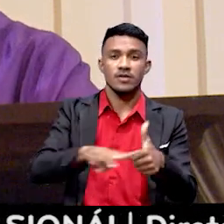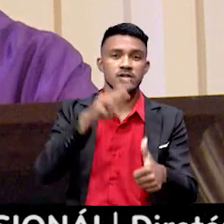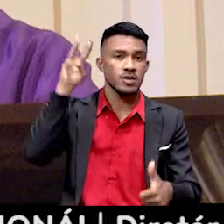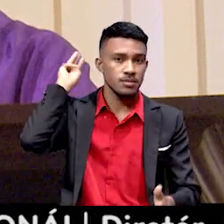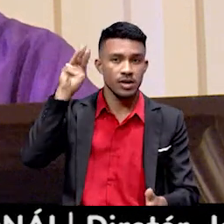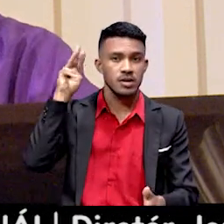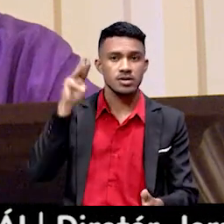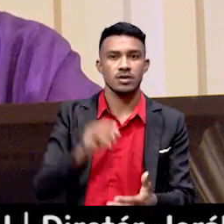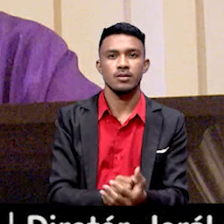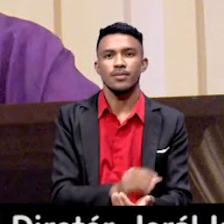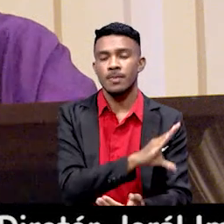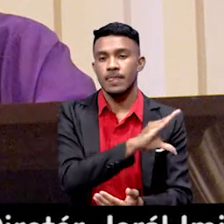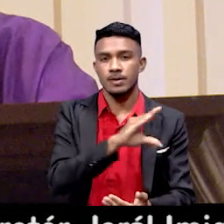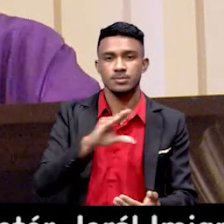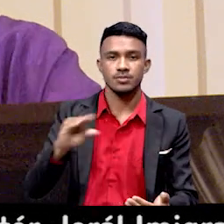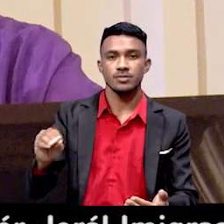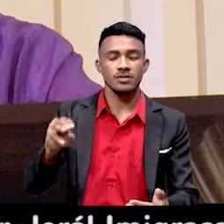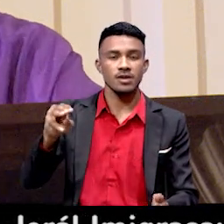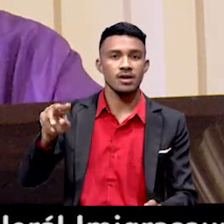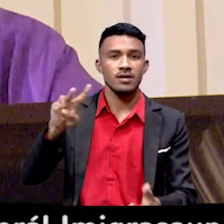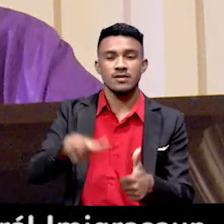ministro, vice-ministro estatal Hatan Ulu,